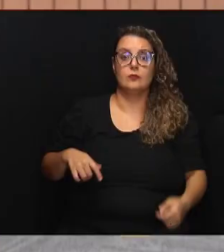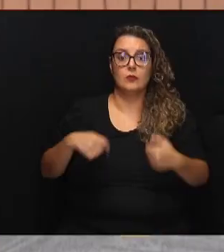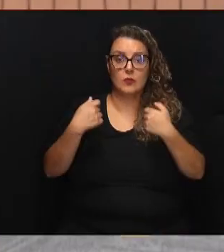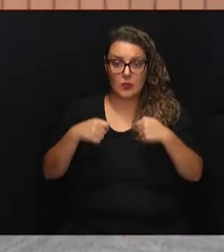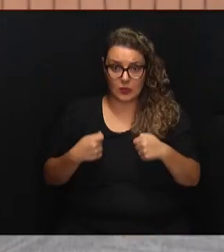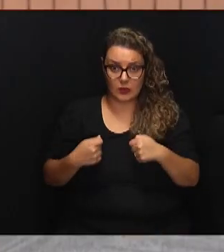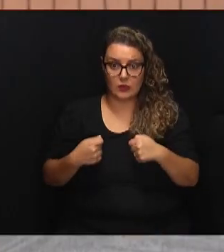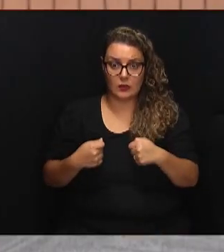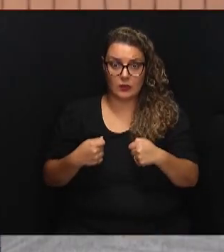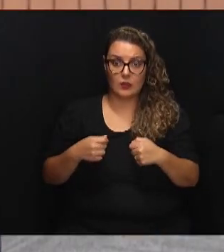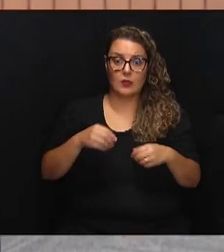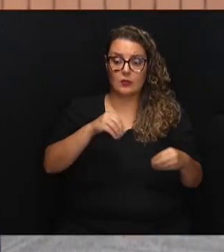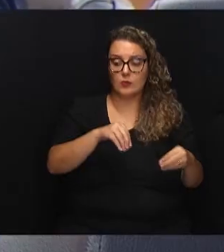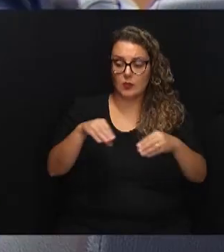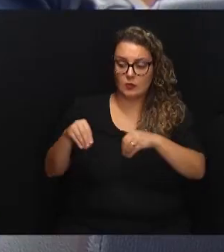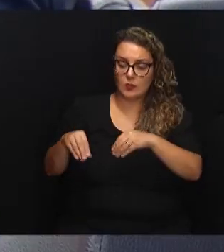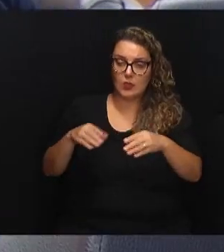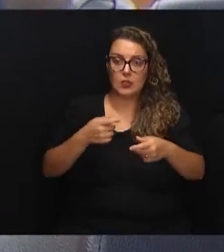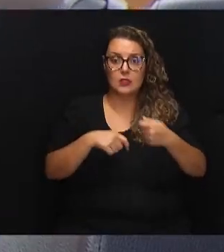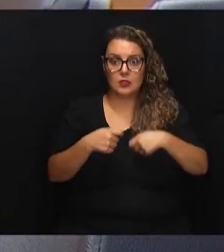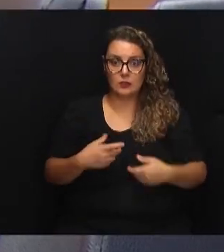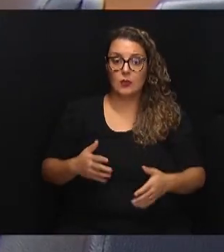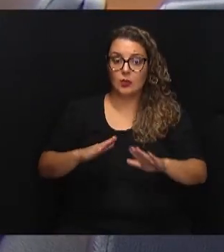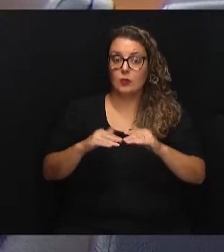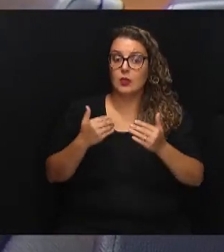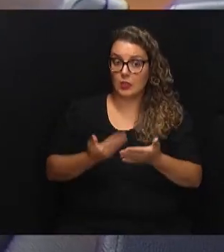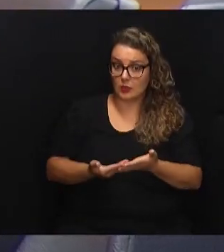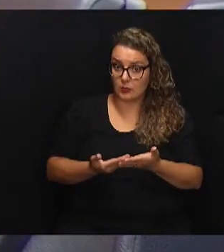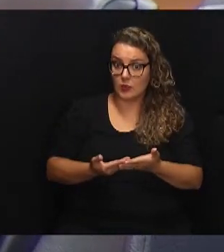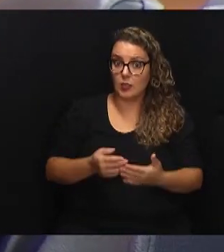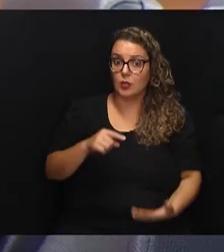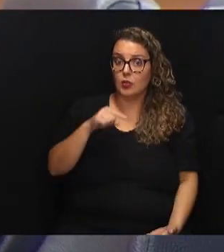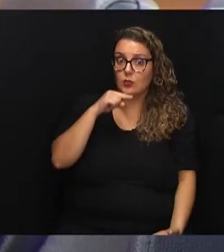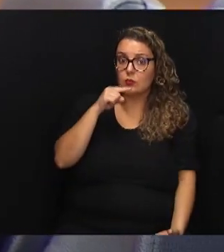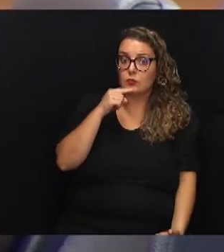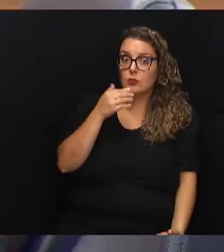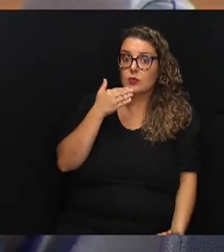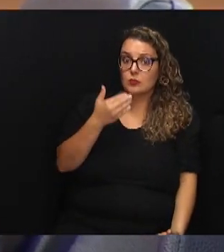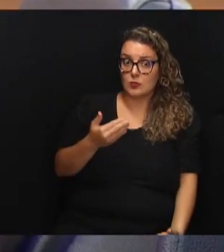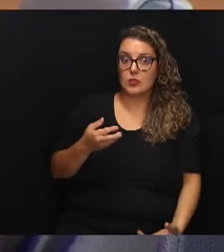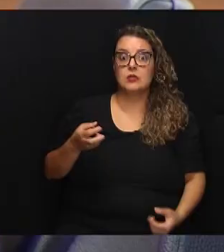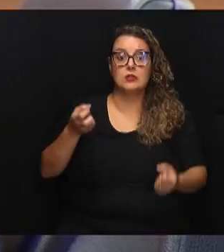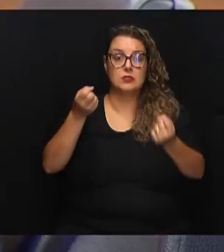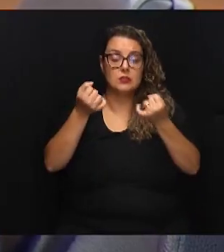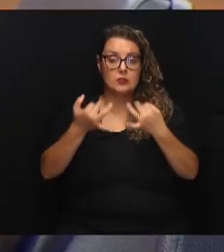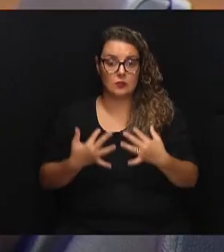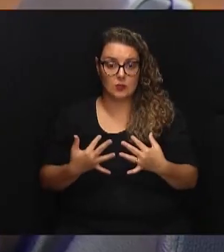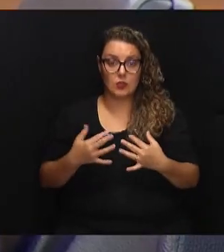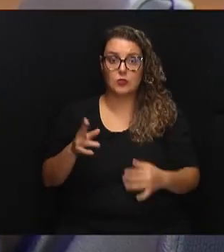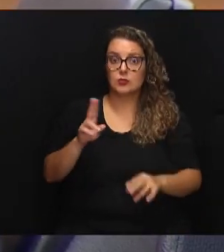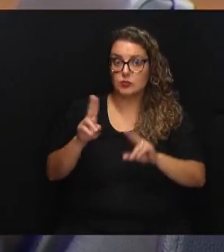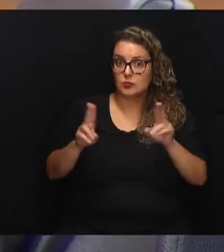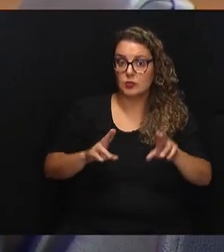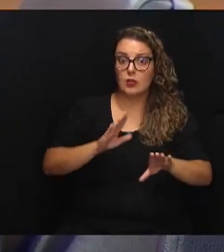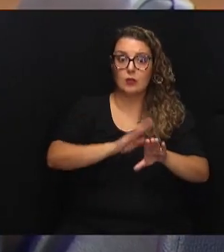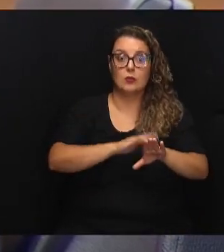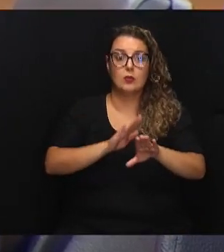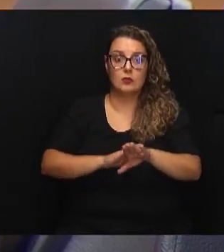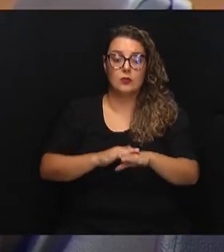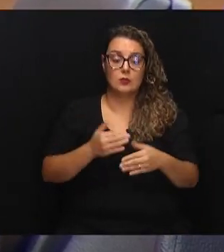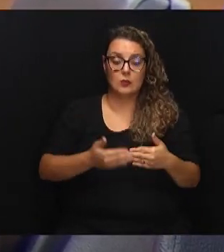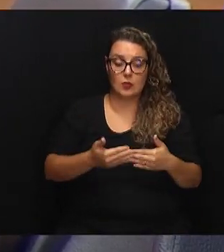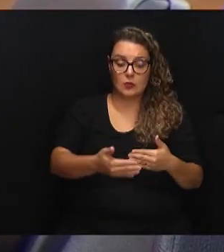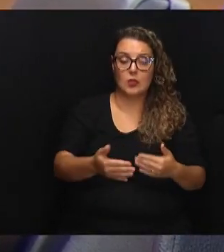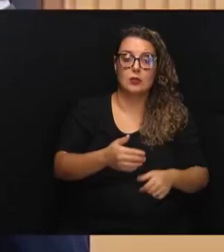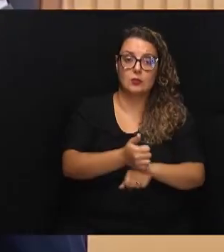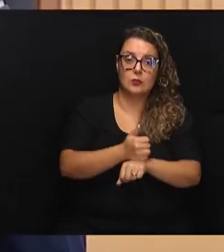ser realocada na área administrativa. No requerimento, Magoga ainda pede esclarecimentos dos nomes e funções dos respectivos